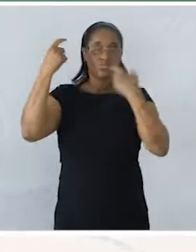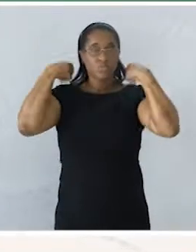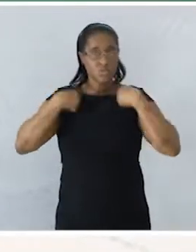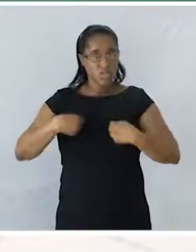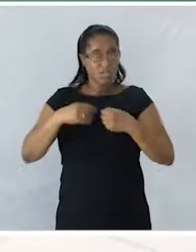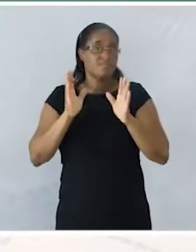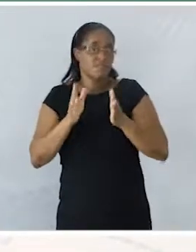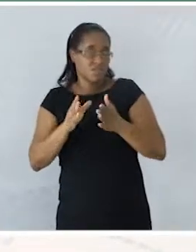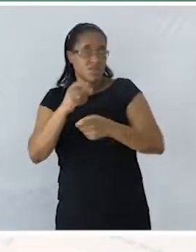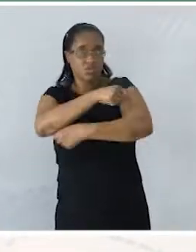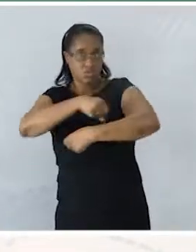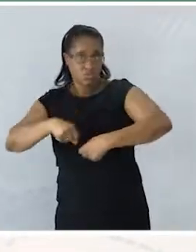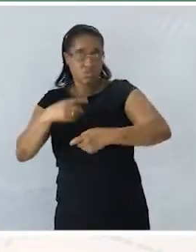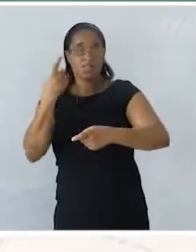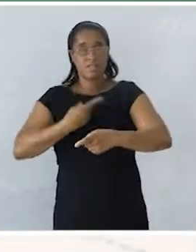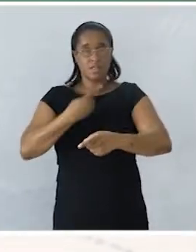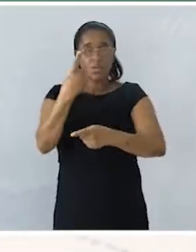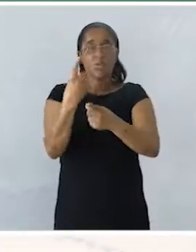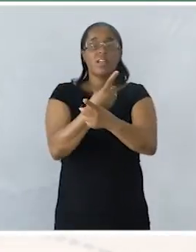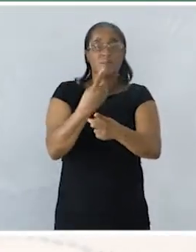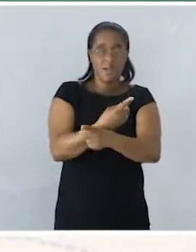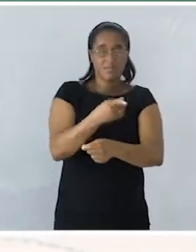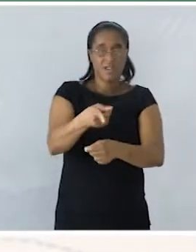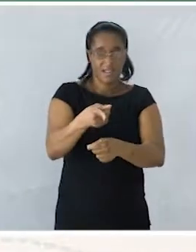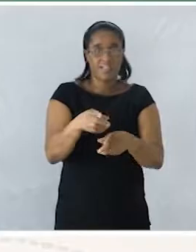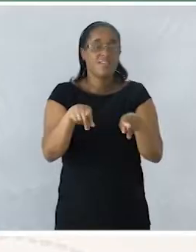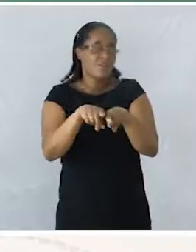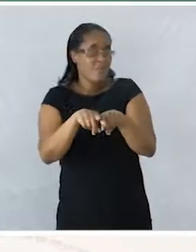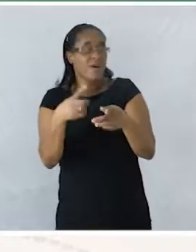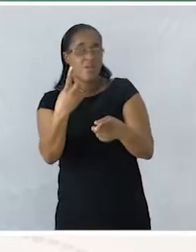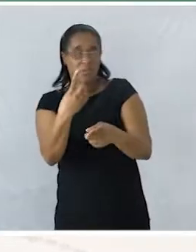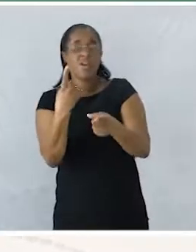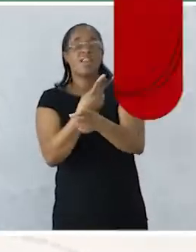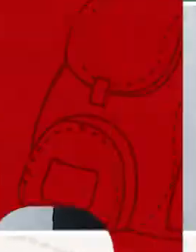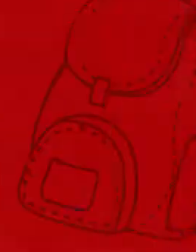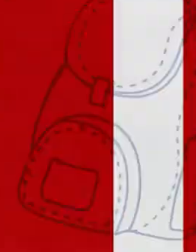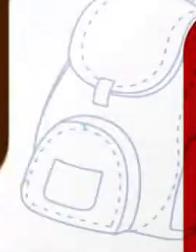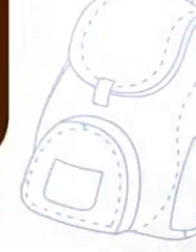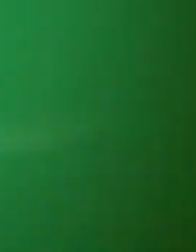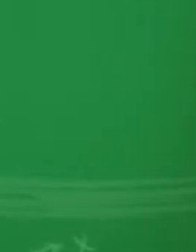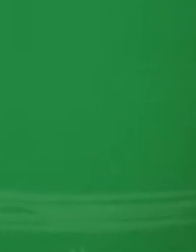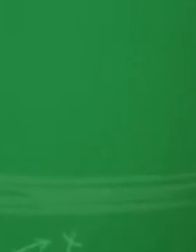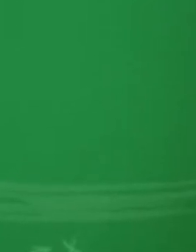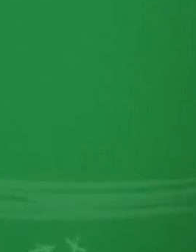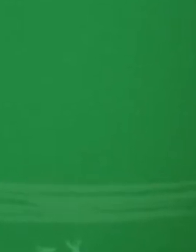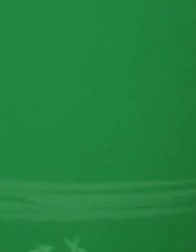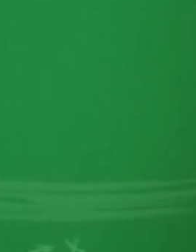passa a ser um elemento. Aqui ele atua como se fosse um elemento.